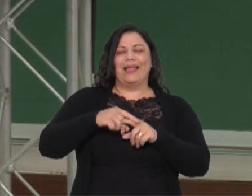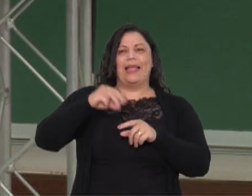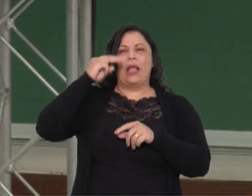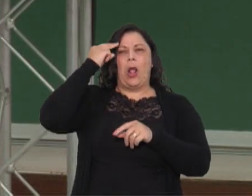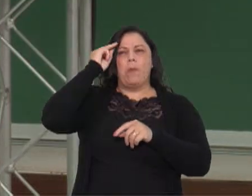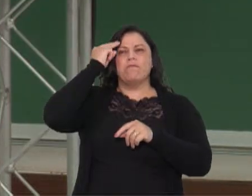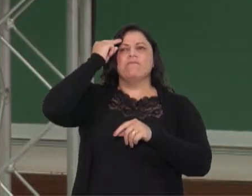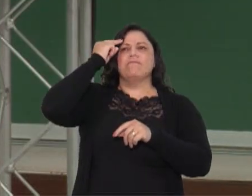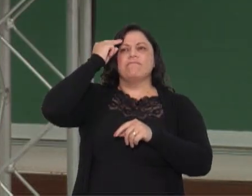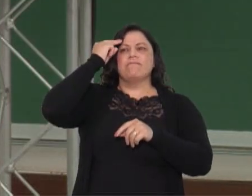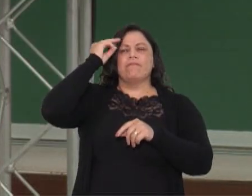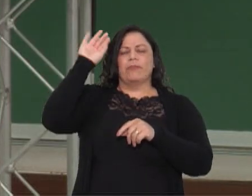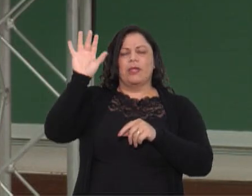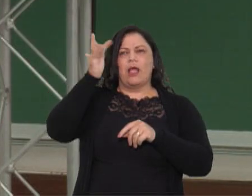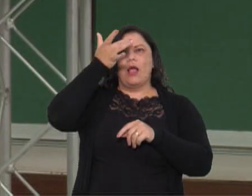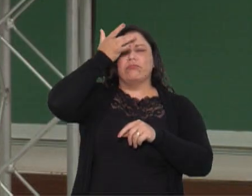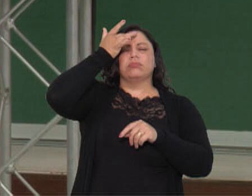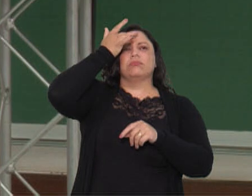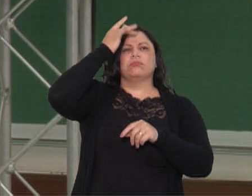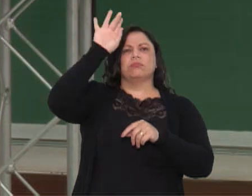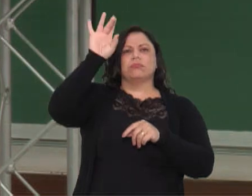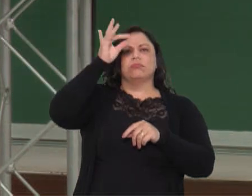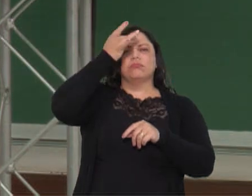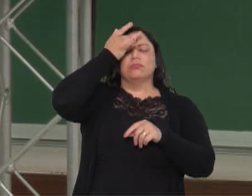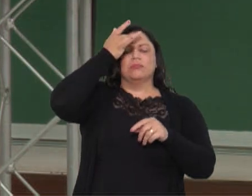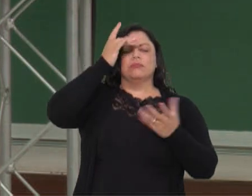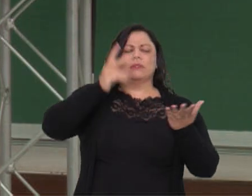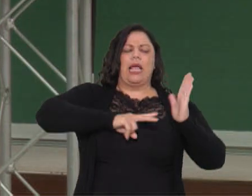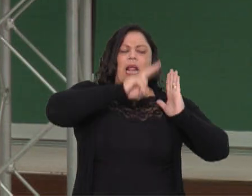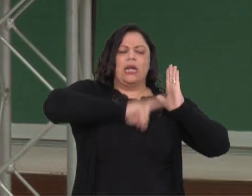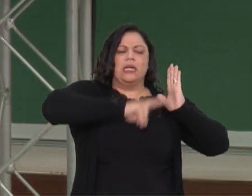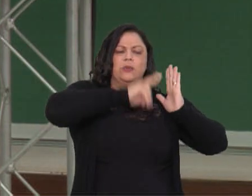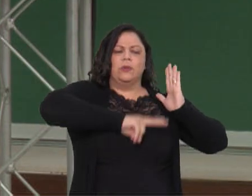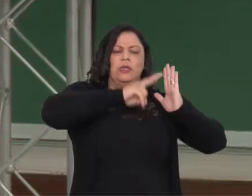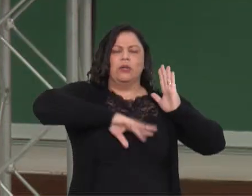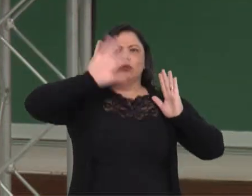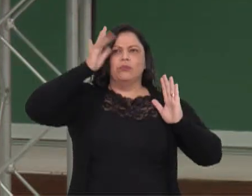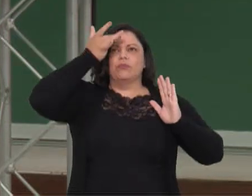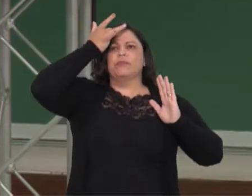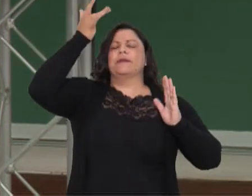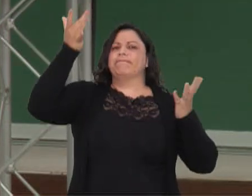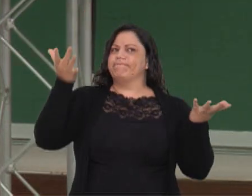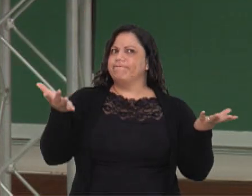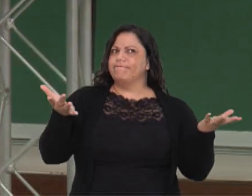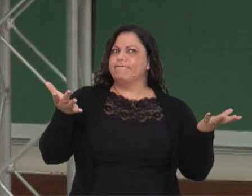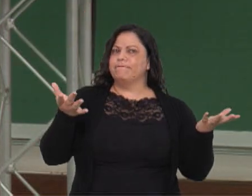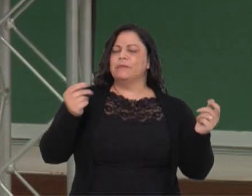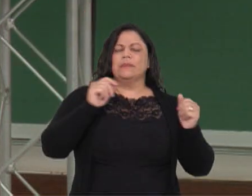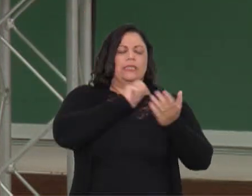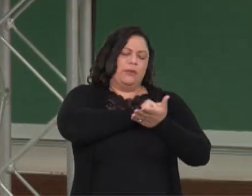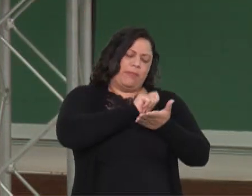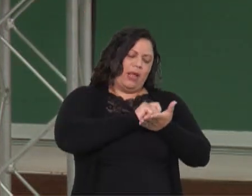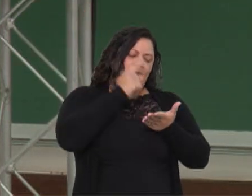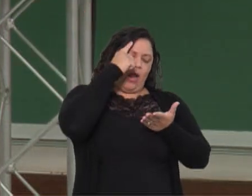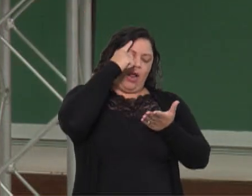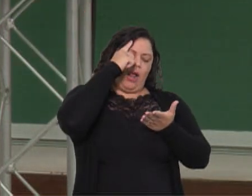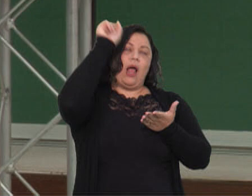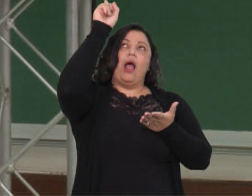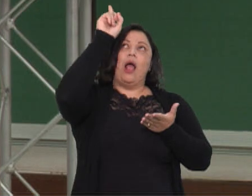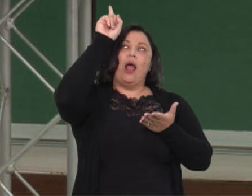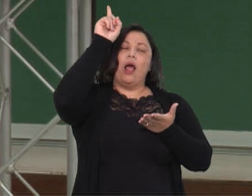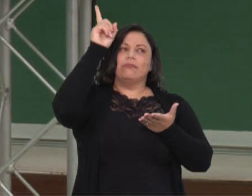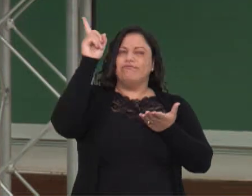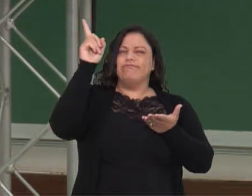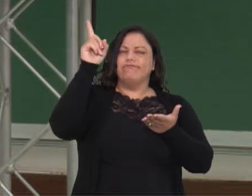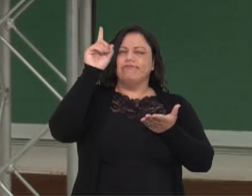a escrita das palavras. E aí, quando nós temos que escrever, ele vai dar um sinal para a gente de que está